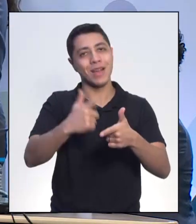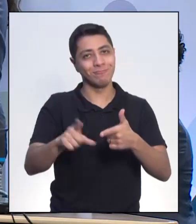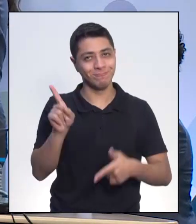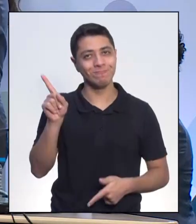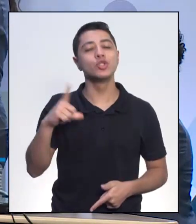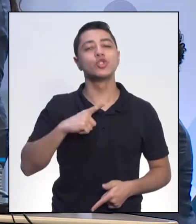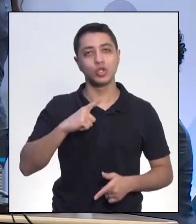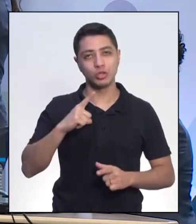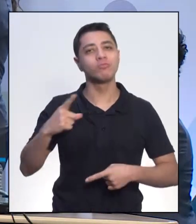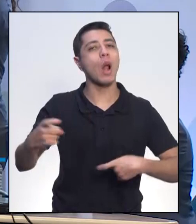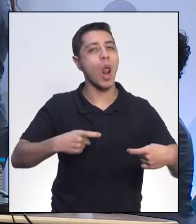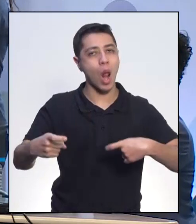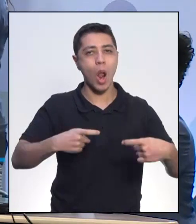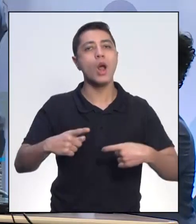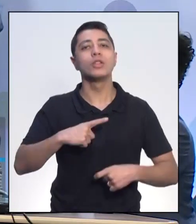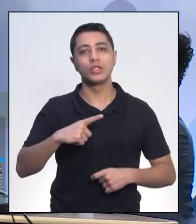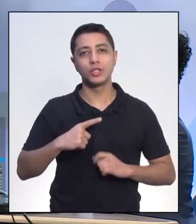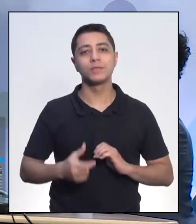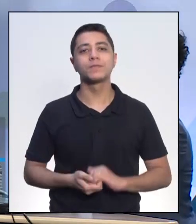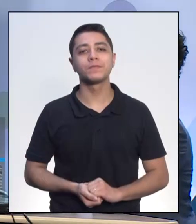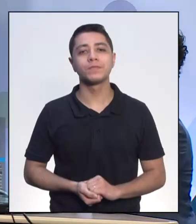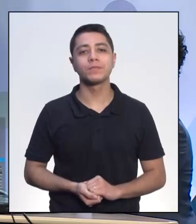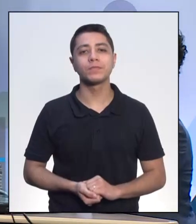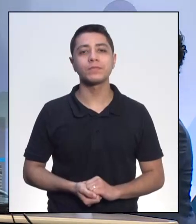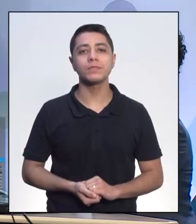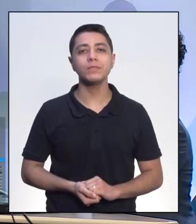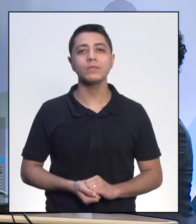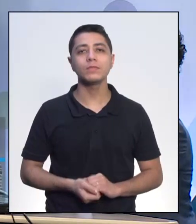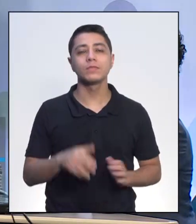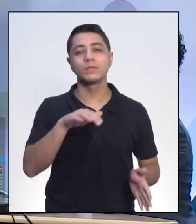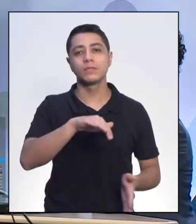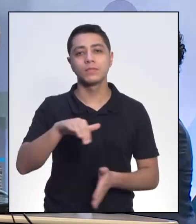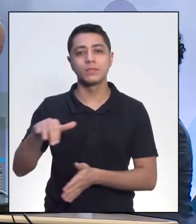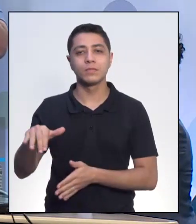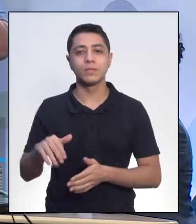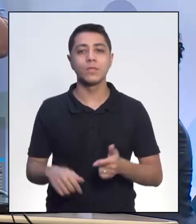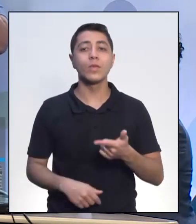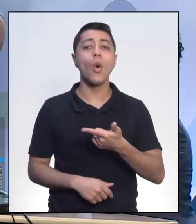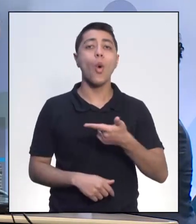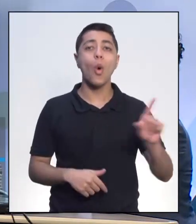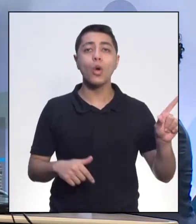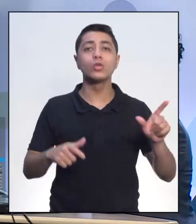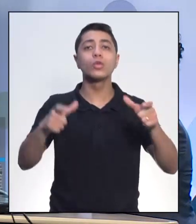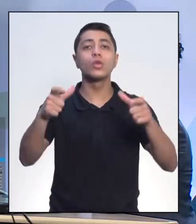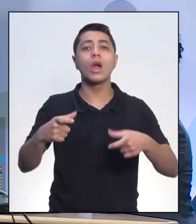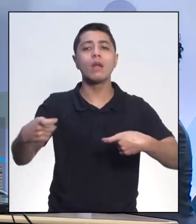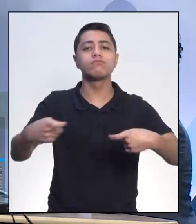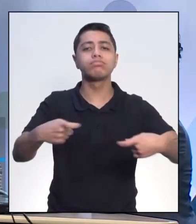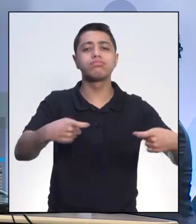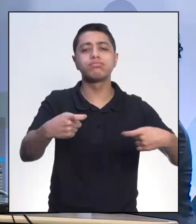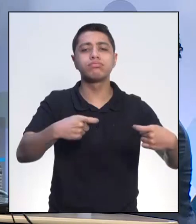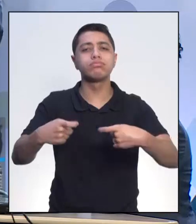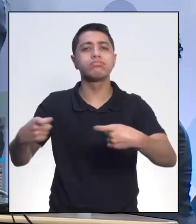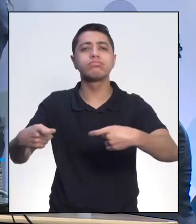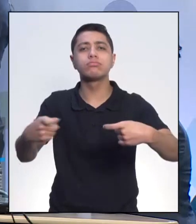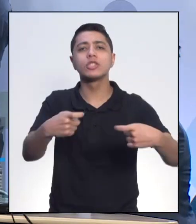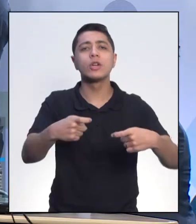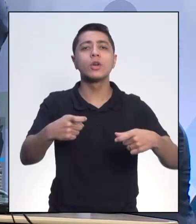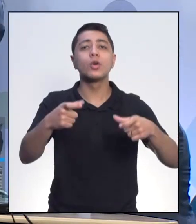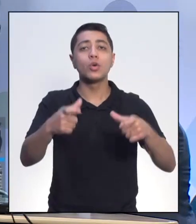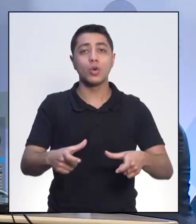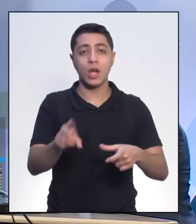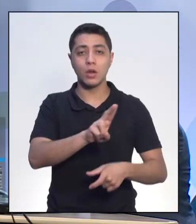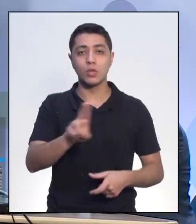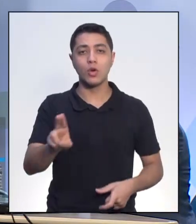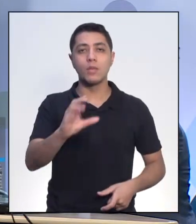outro conflito. O outro conflito aí que tem é a questão dos povos, o povo do Kurdistão, né? Os curdos. O problema dos curdos